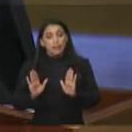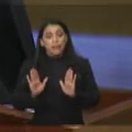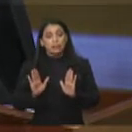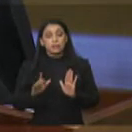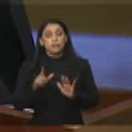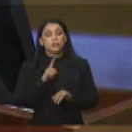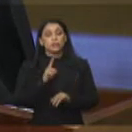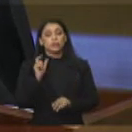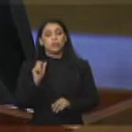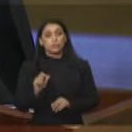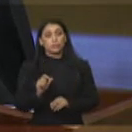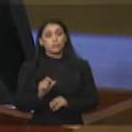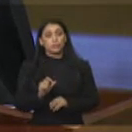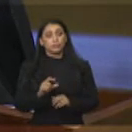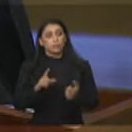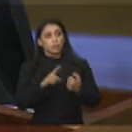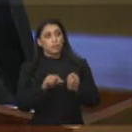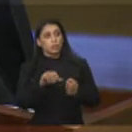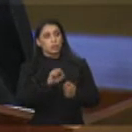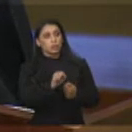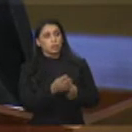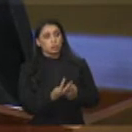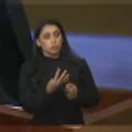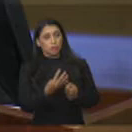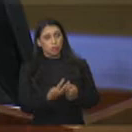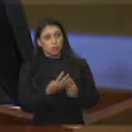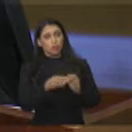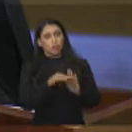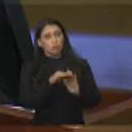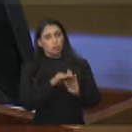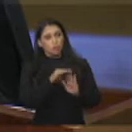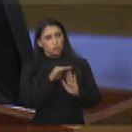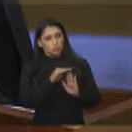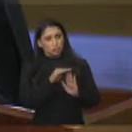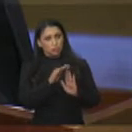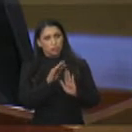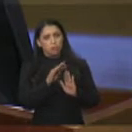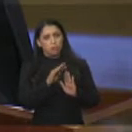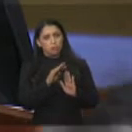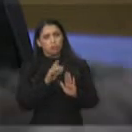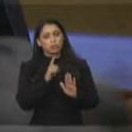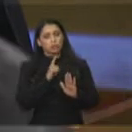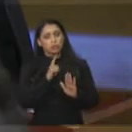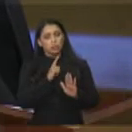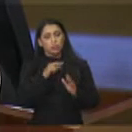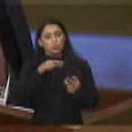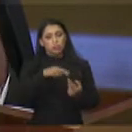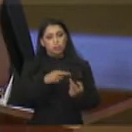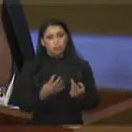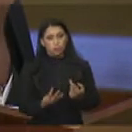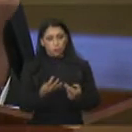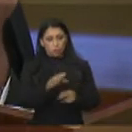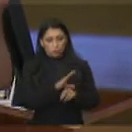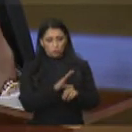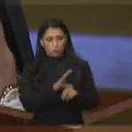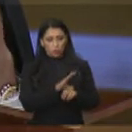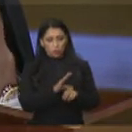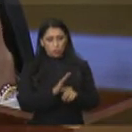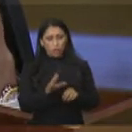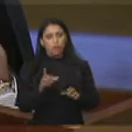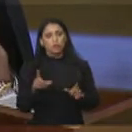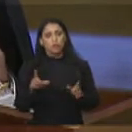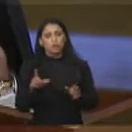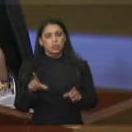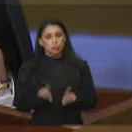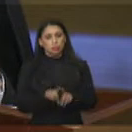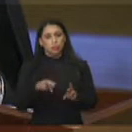tanto a prerrogativa prevista no artigo 84, caput, inciso 4º da Constituição, quanto aquela prevista no